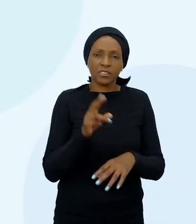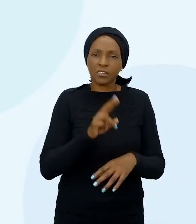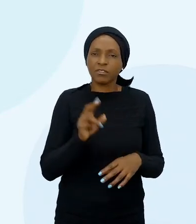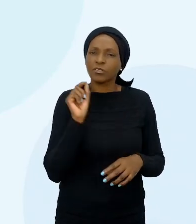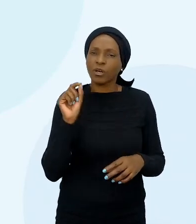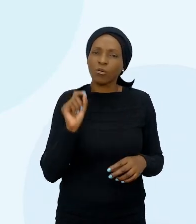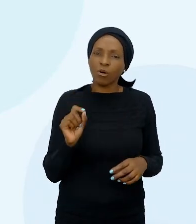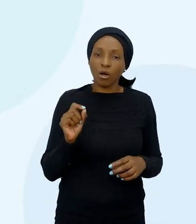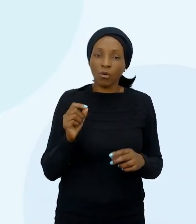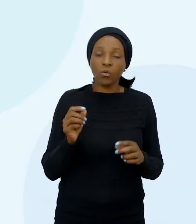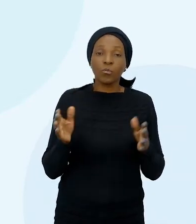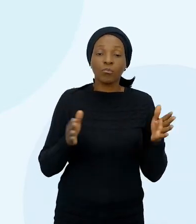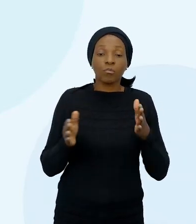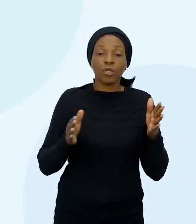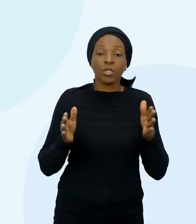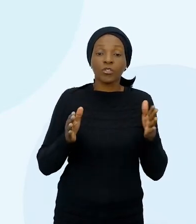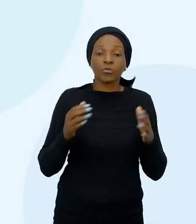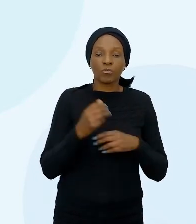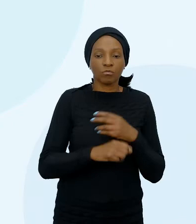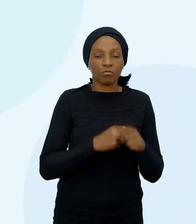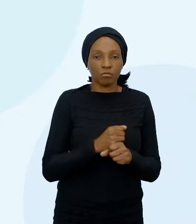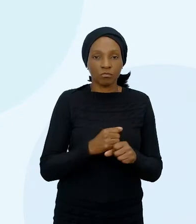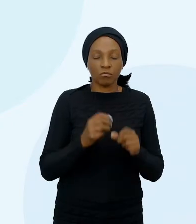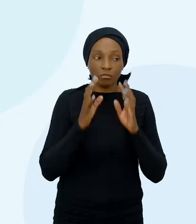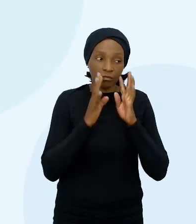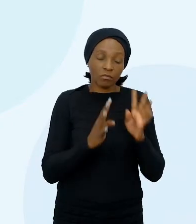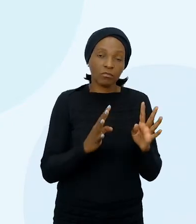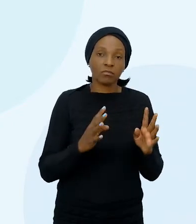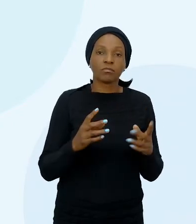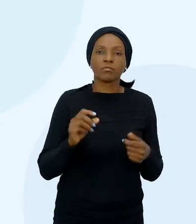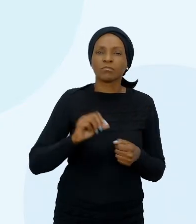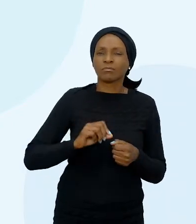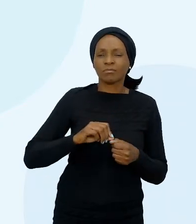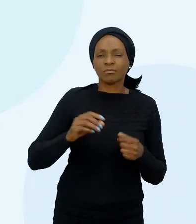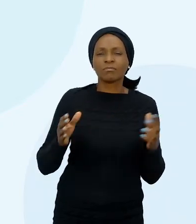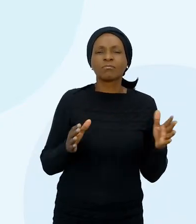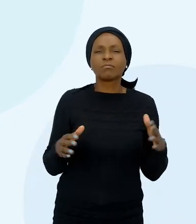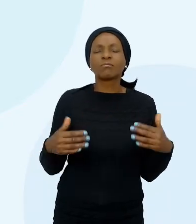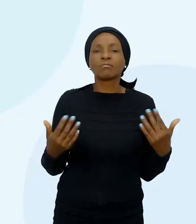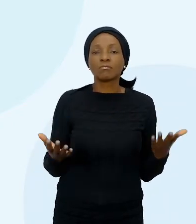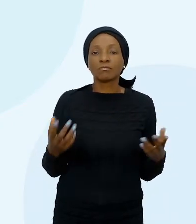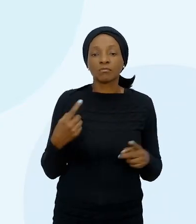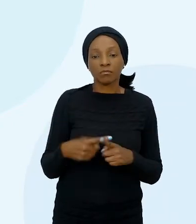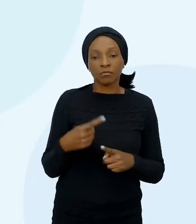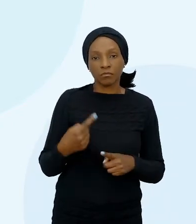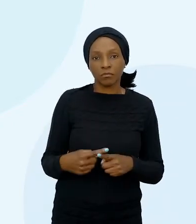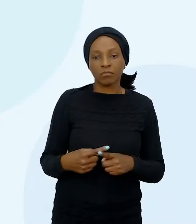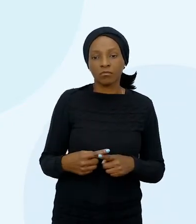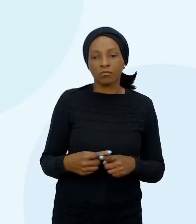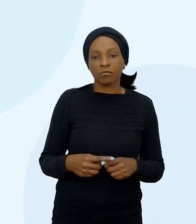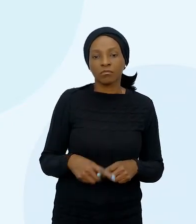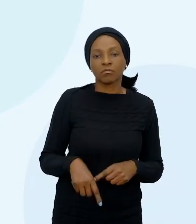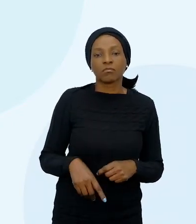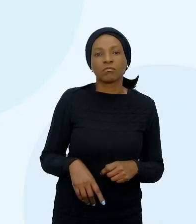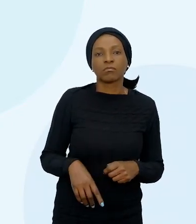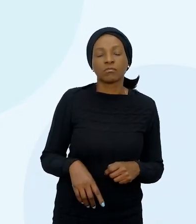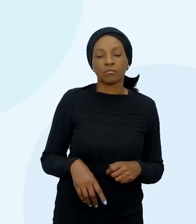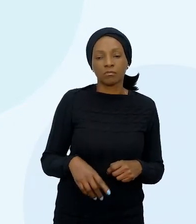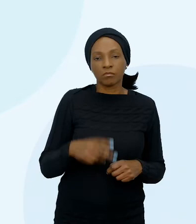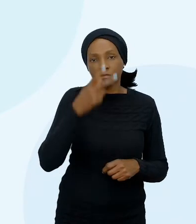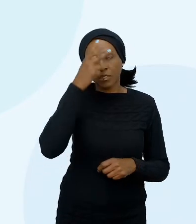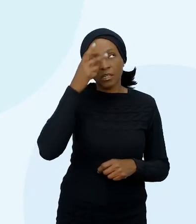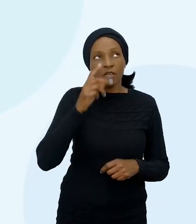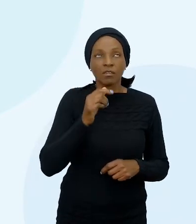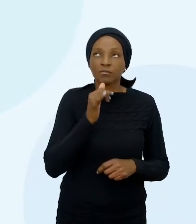fazer. Por quê? Tá? Por exemplo, a pessoa vai falar assim, não, vou plantar em setembro,